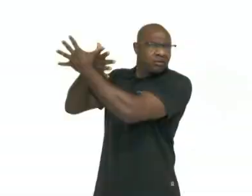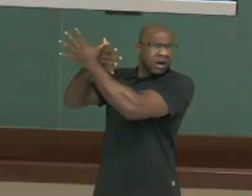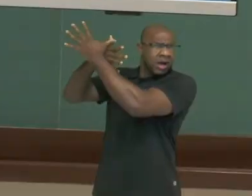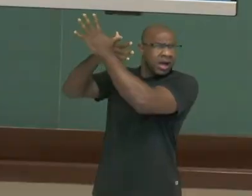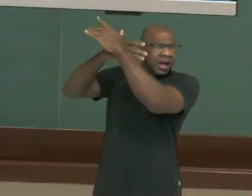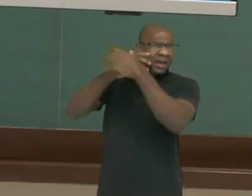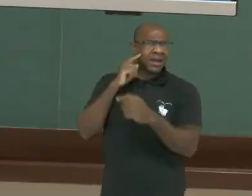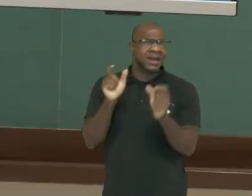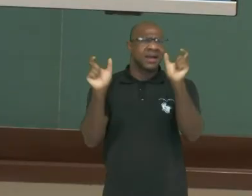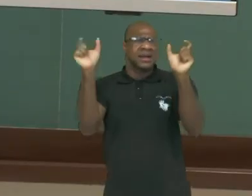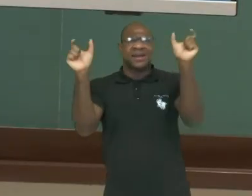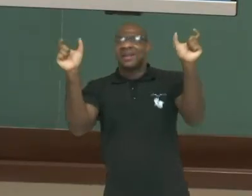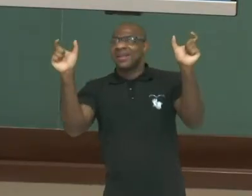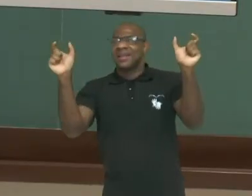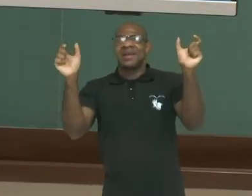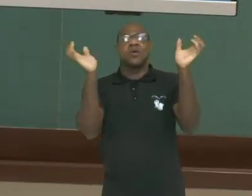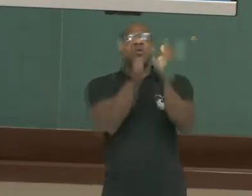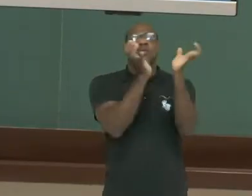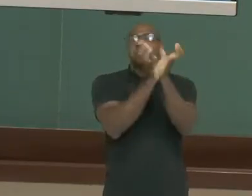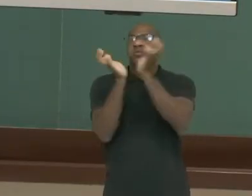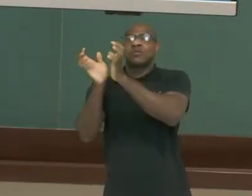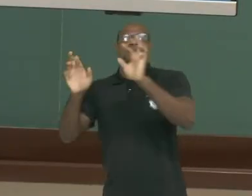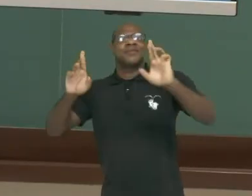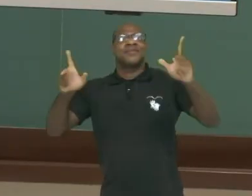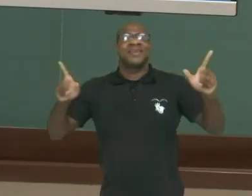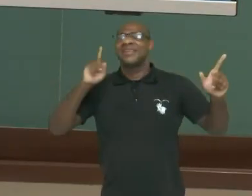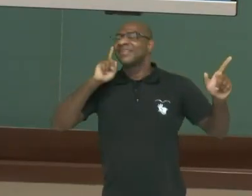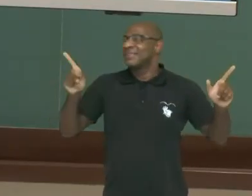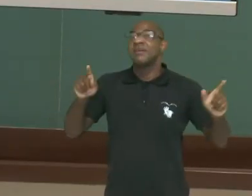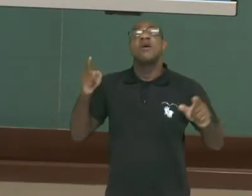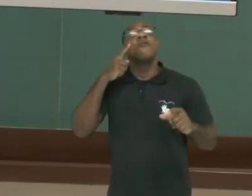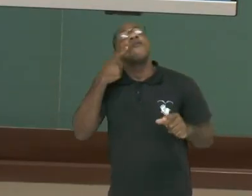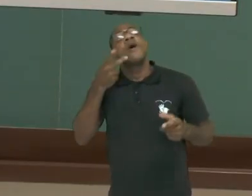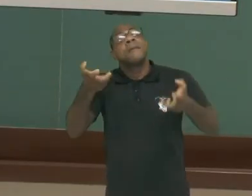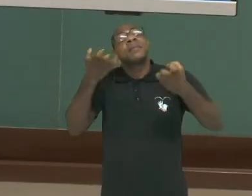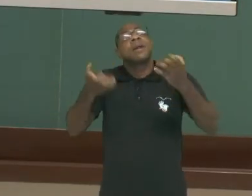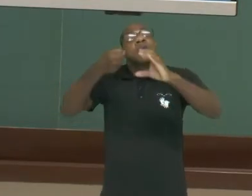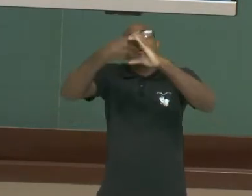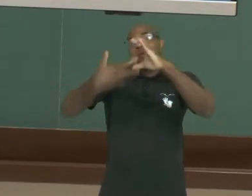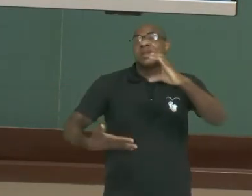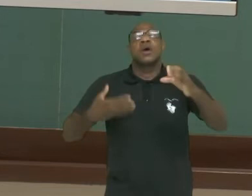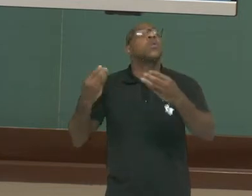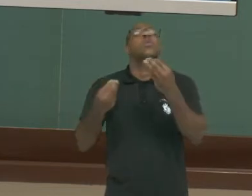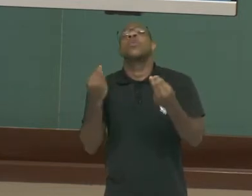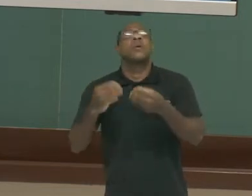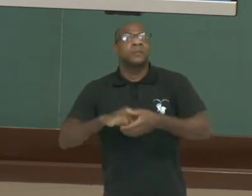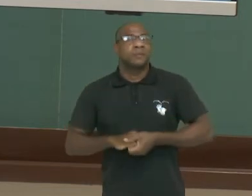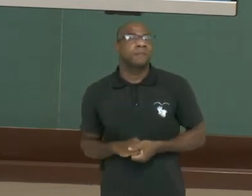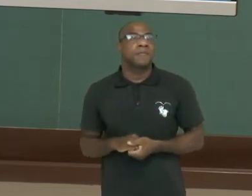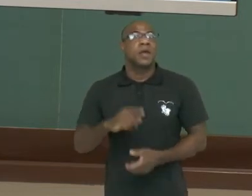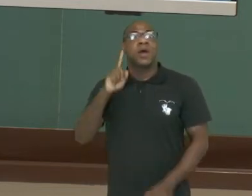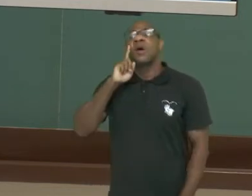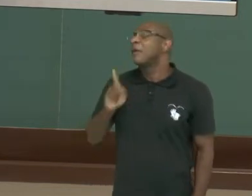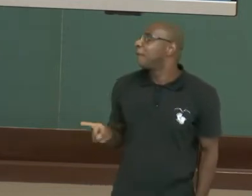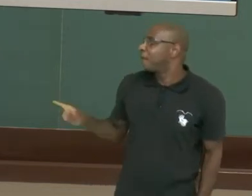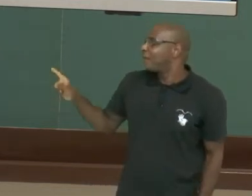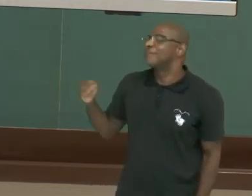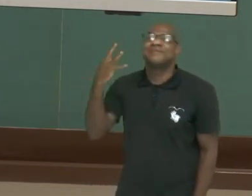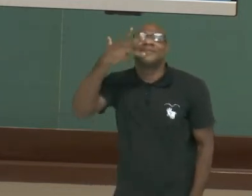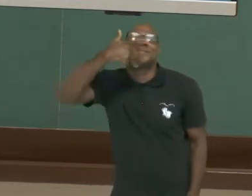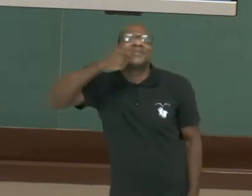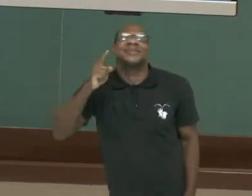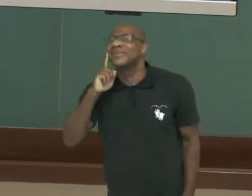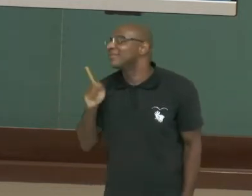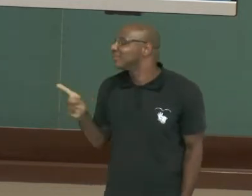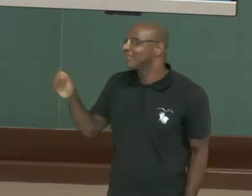as características de cada uma então, dessas ordens, desses grupos. Bora lá então. Olha aqui que coisa mais linda, nós temos aqui